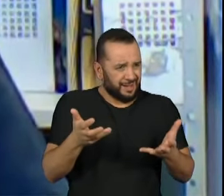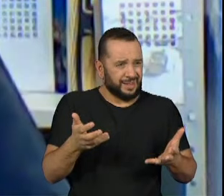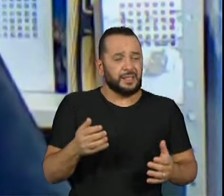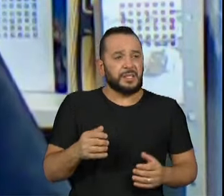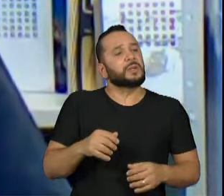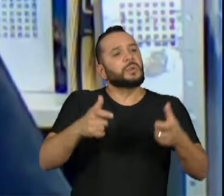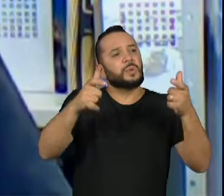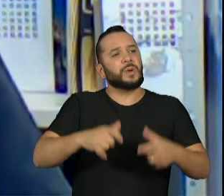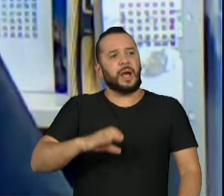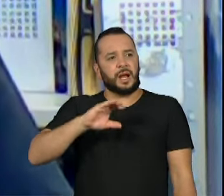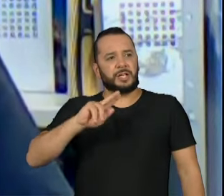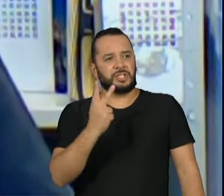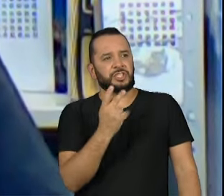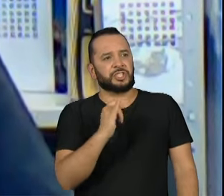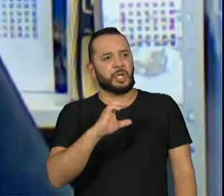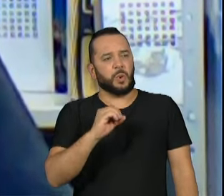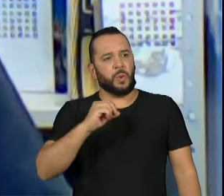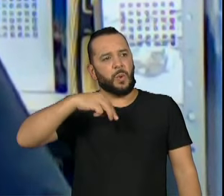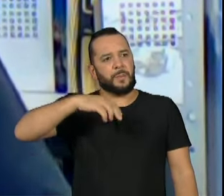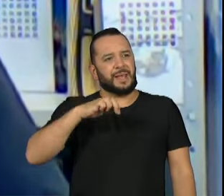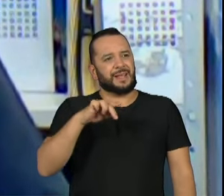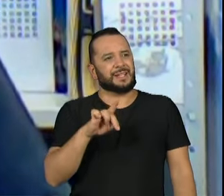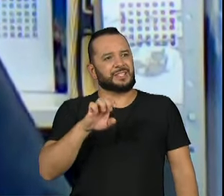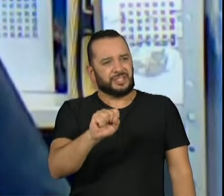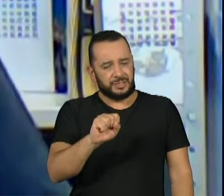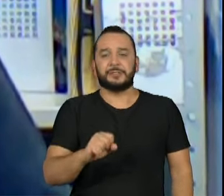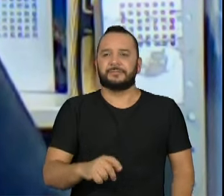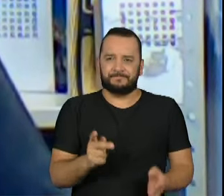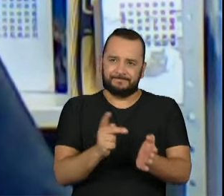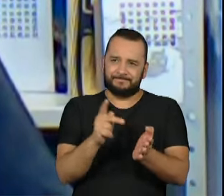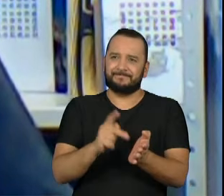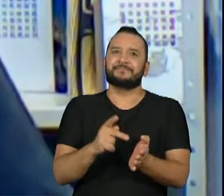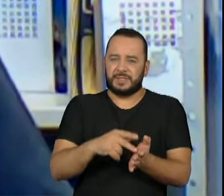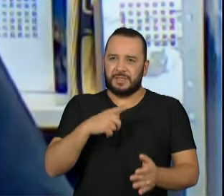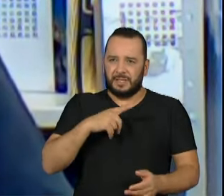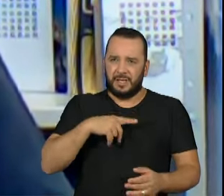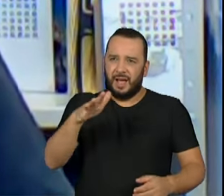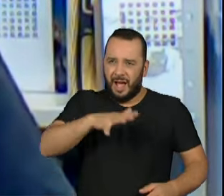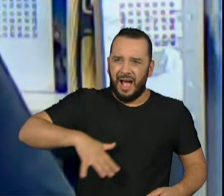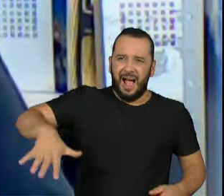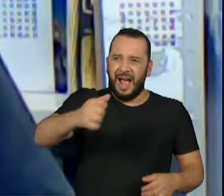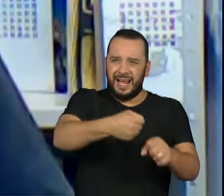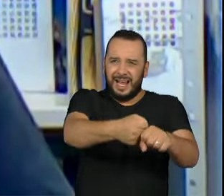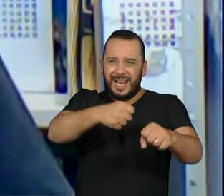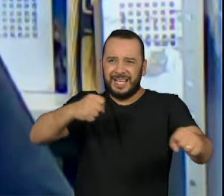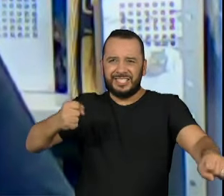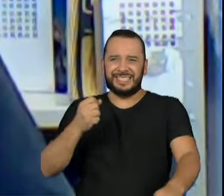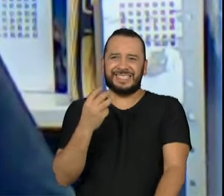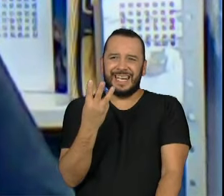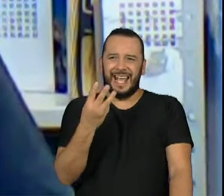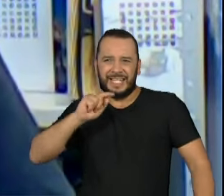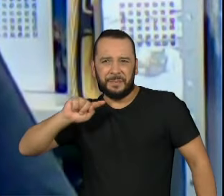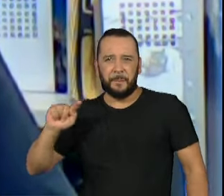hectares e em 3 municípios onde a reserva está assentada, né? Então,